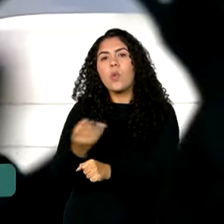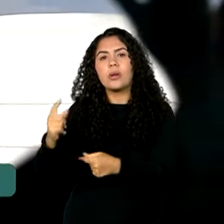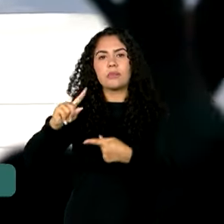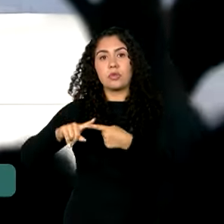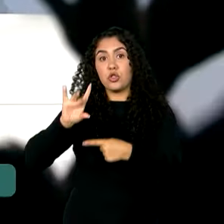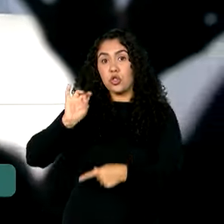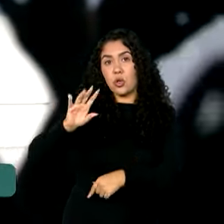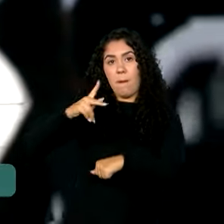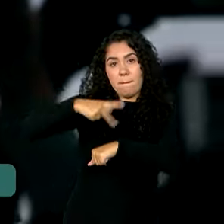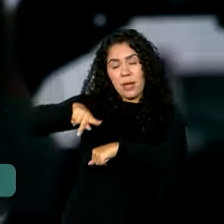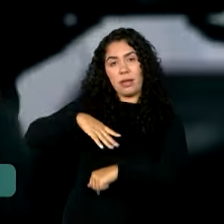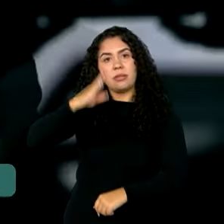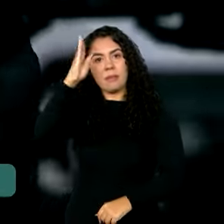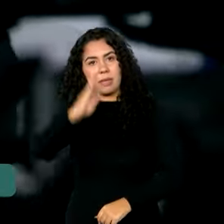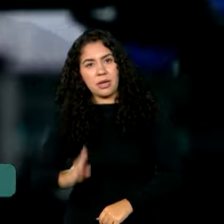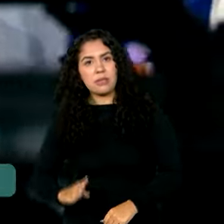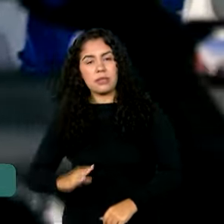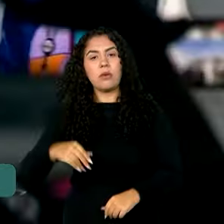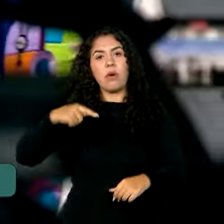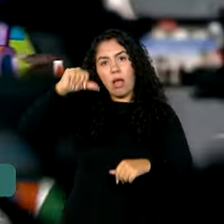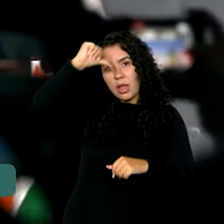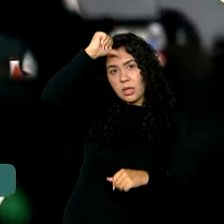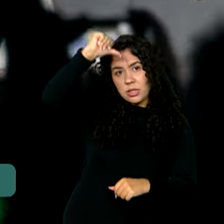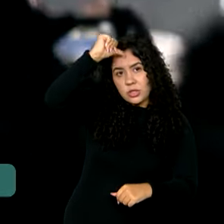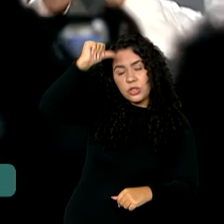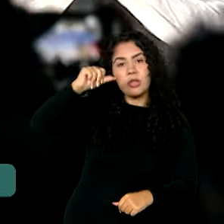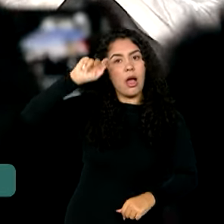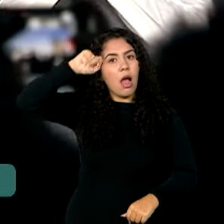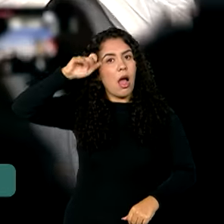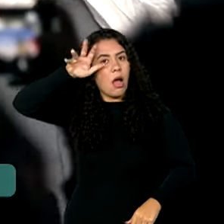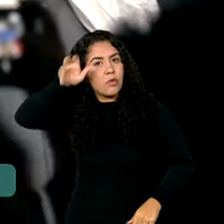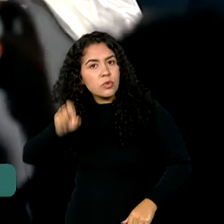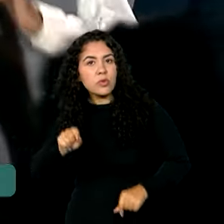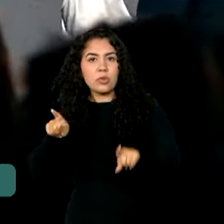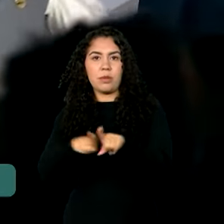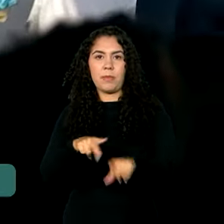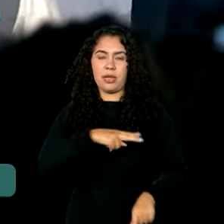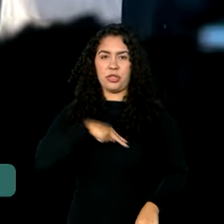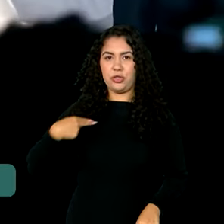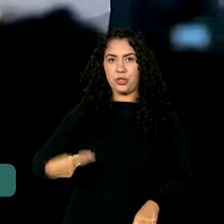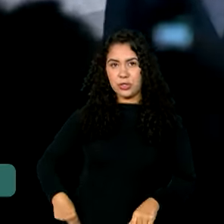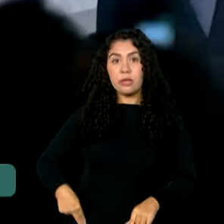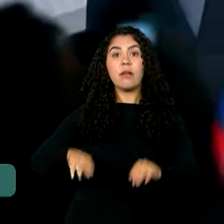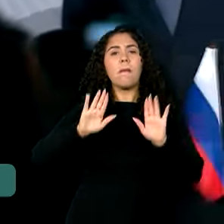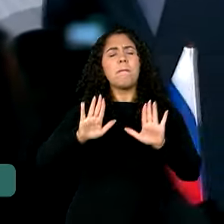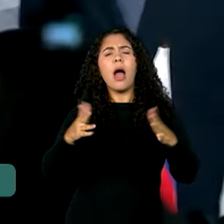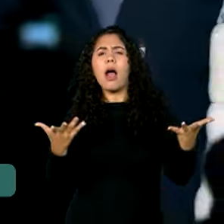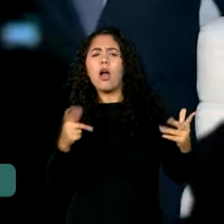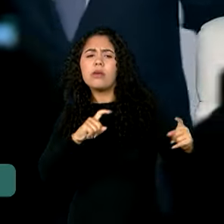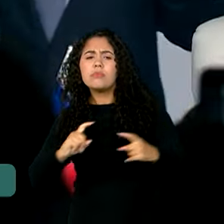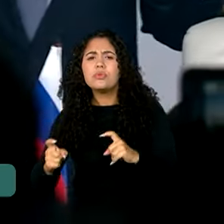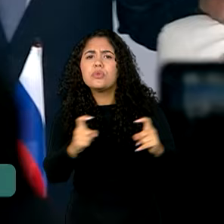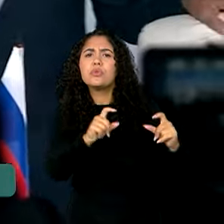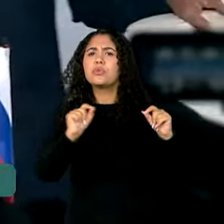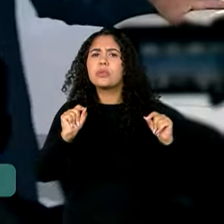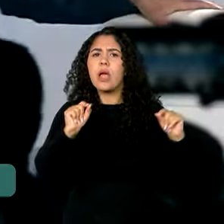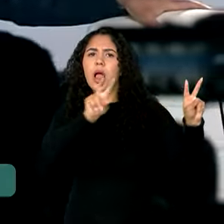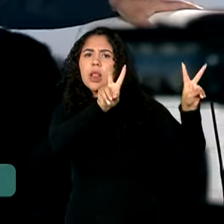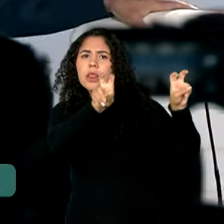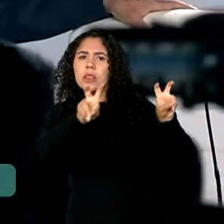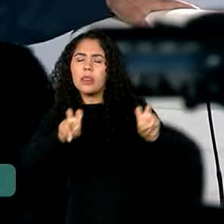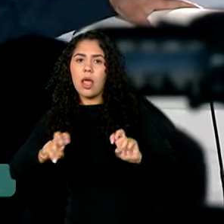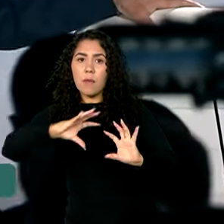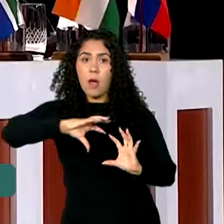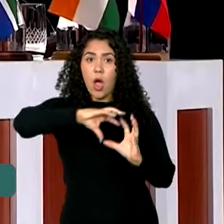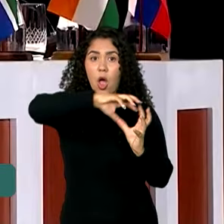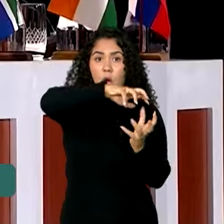Rússia, Índia, China e África do Sul. Os líderes dos atuais países membros vão discutir temas globais, como a crise no